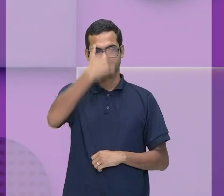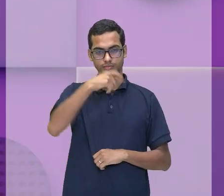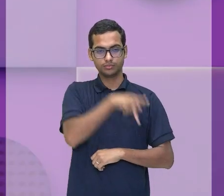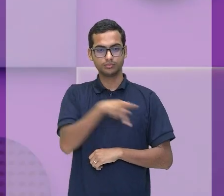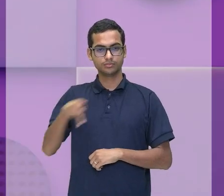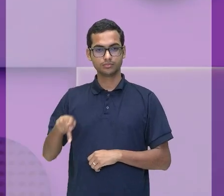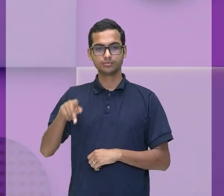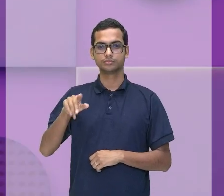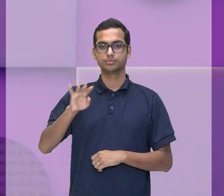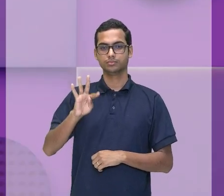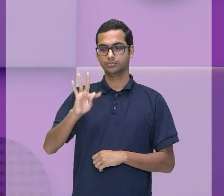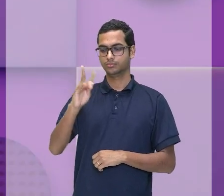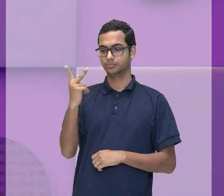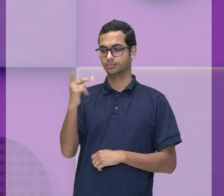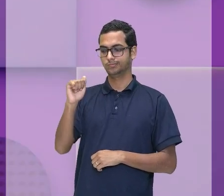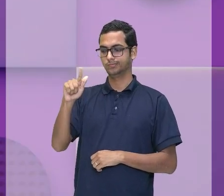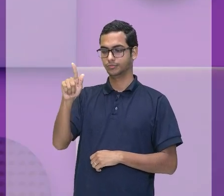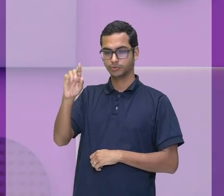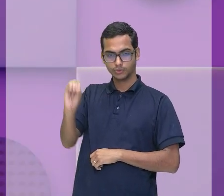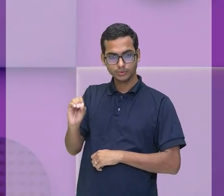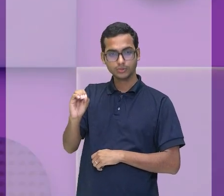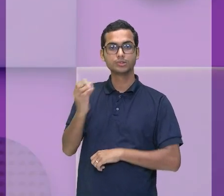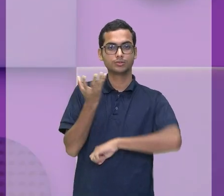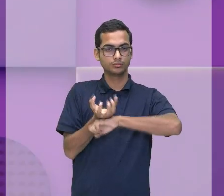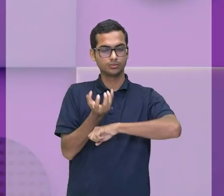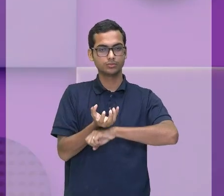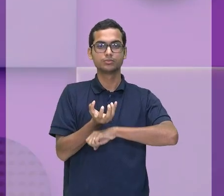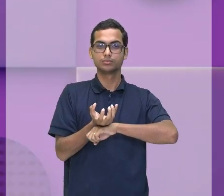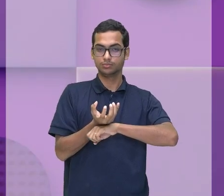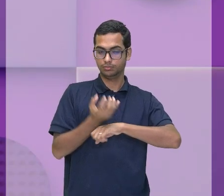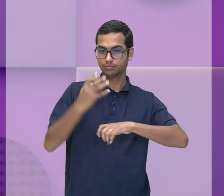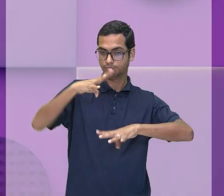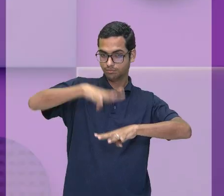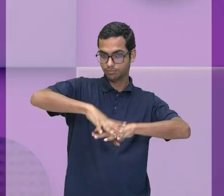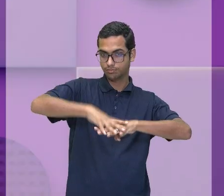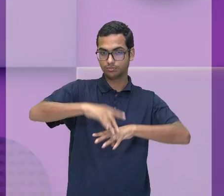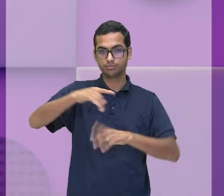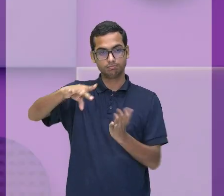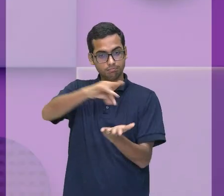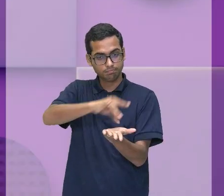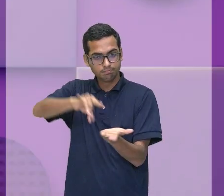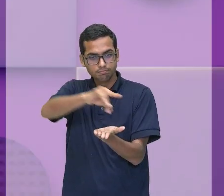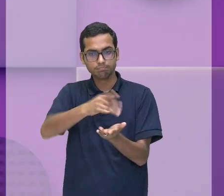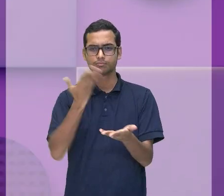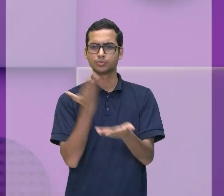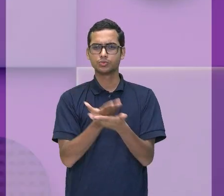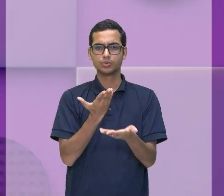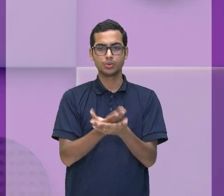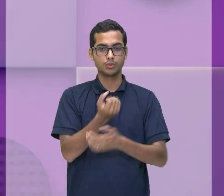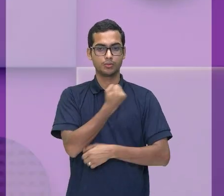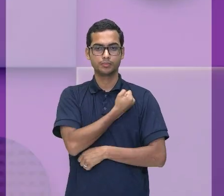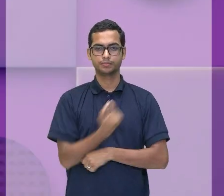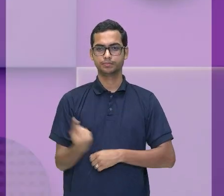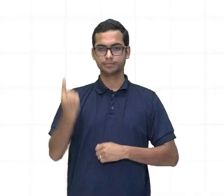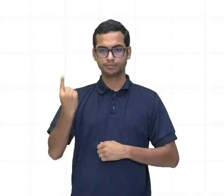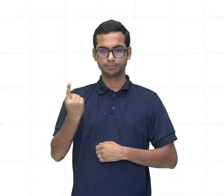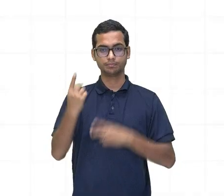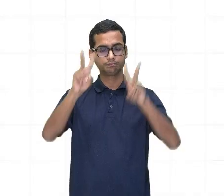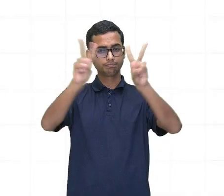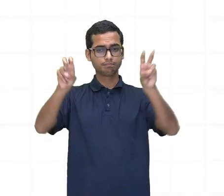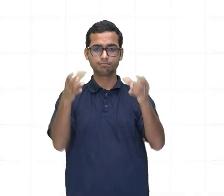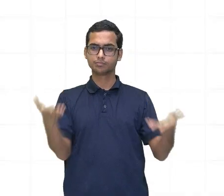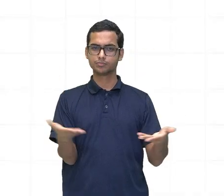professor Tiago Silva, professor de matemática aqui do Centro de Mídias, e esta é a nossa aula de número 1, que tem como objeto